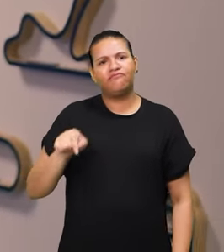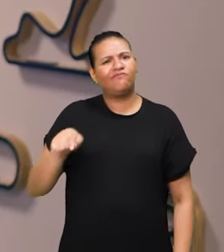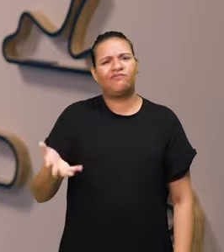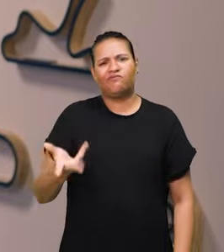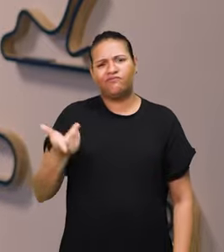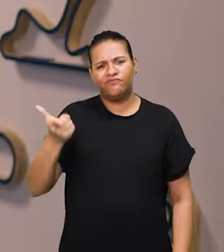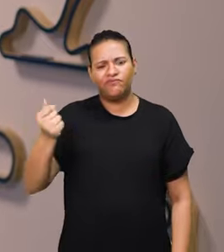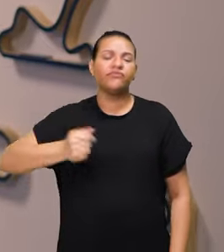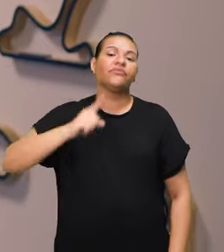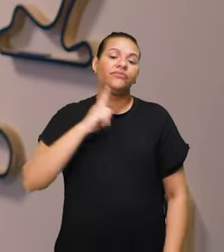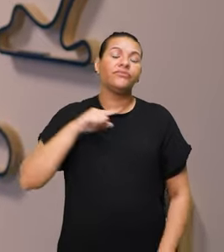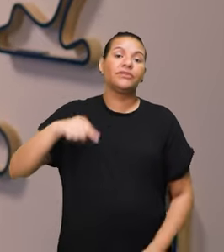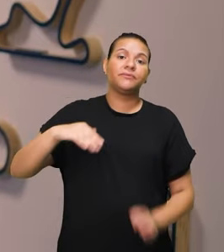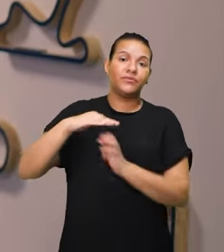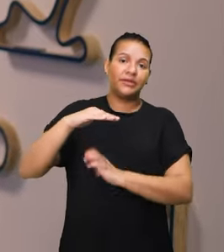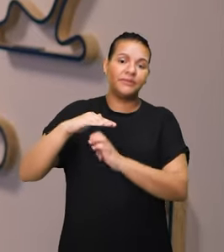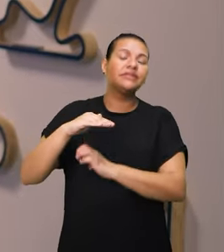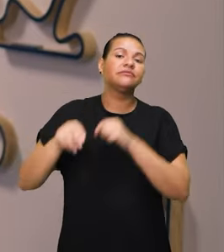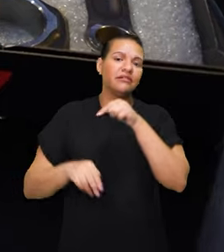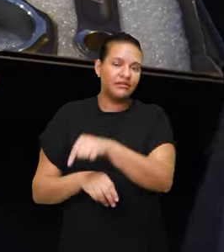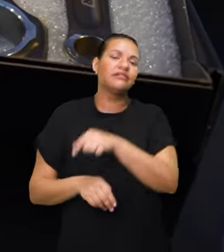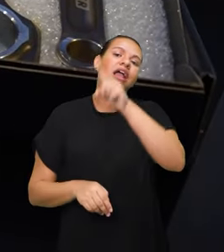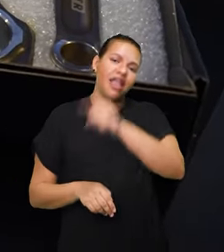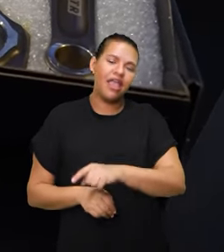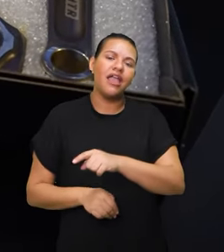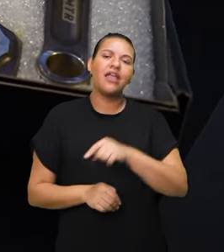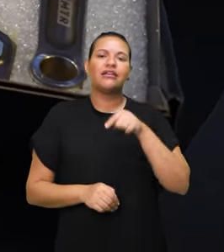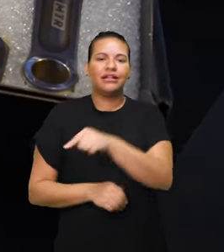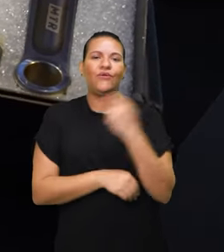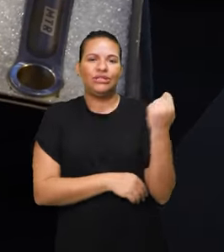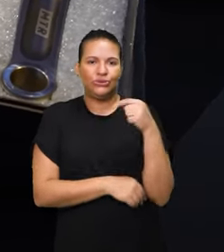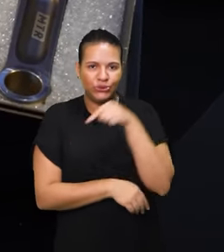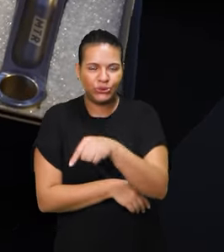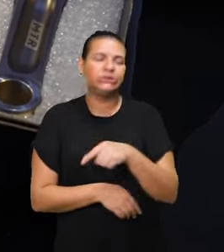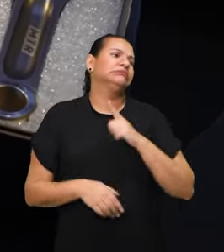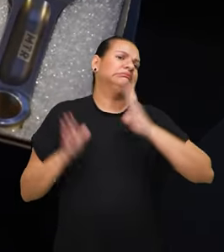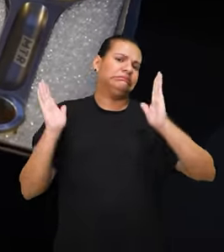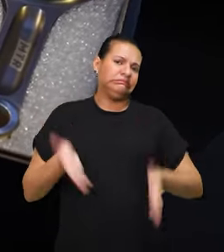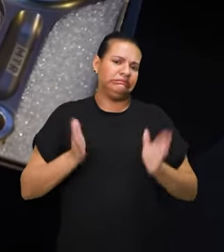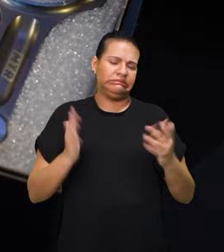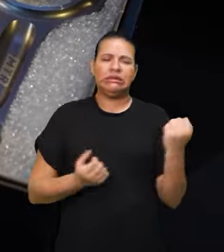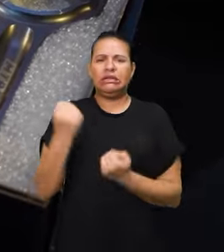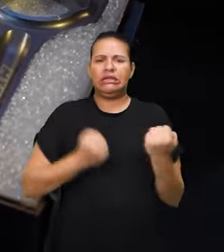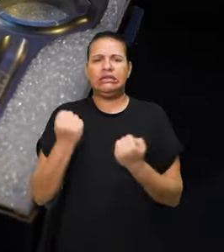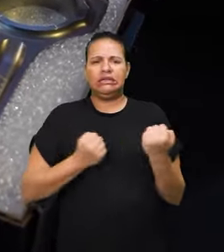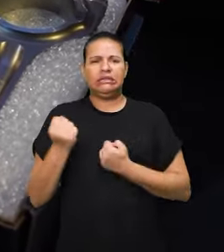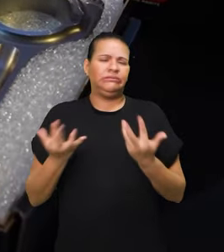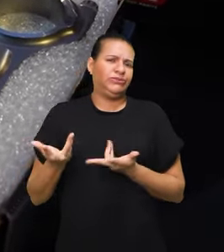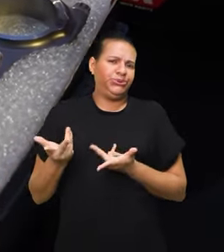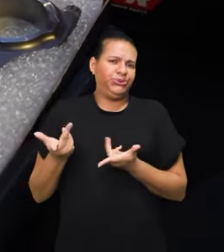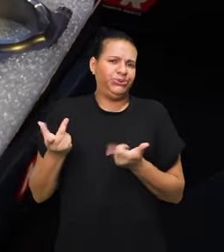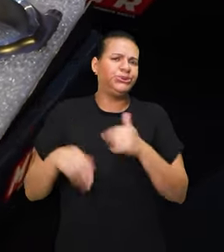também um cara nota 10 toda empresa uma empresa que fica no Rio Grande do Sul em Caxias né el faz muita peça já para carros de alta